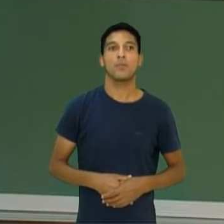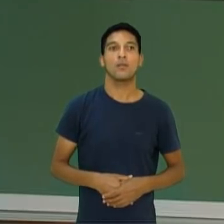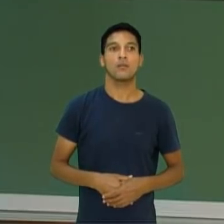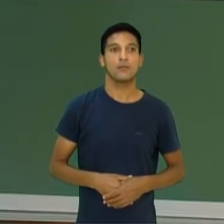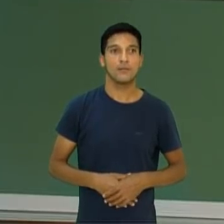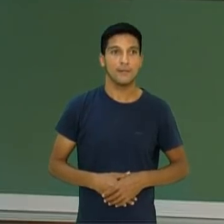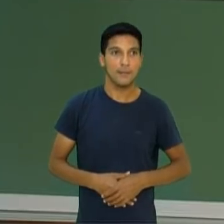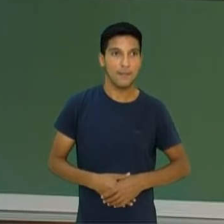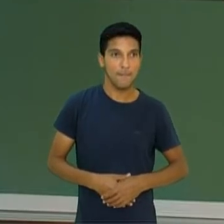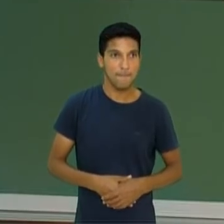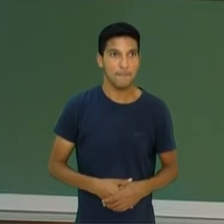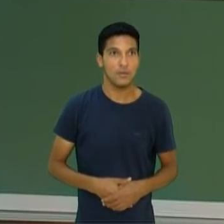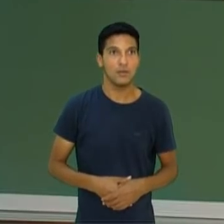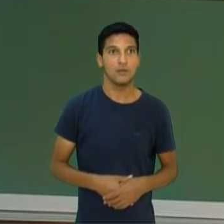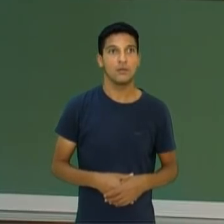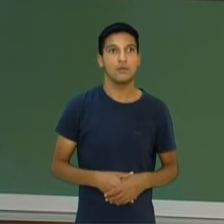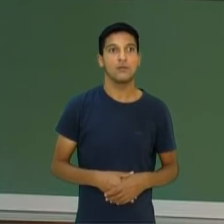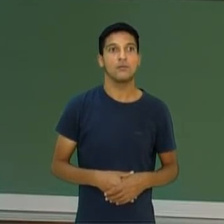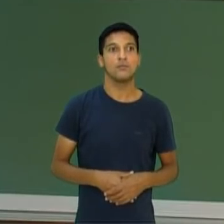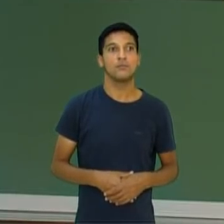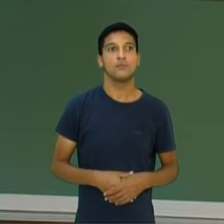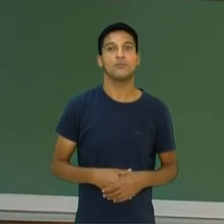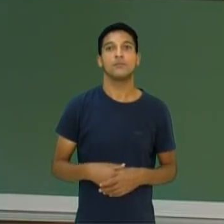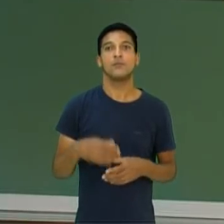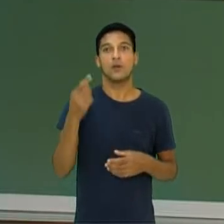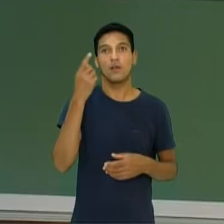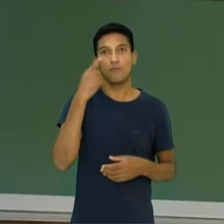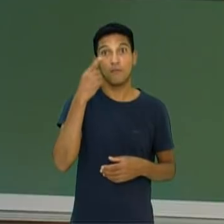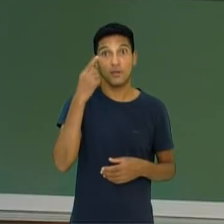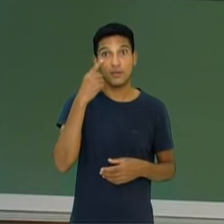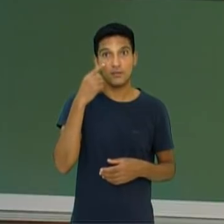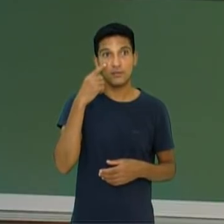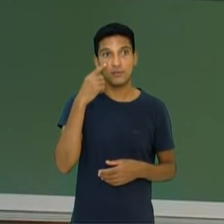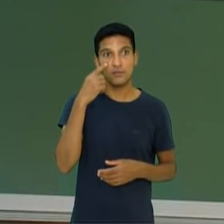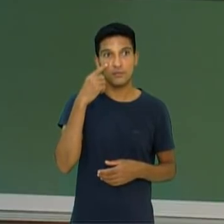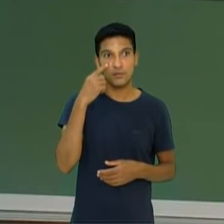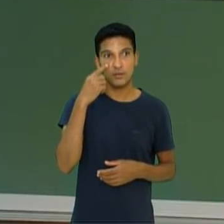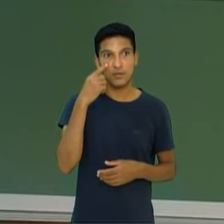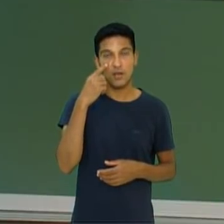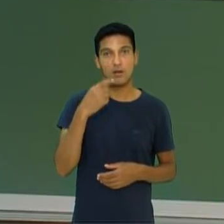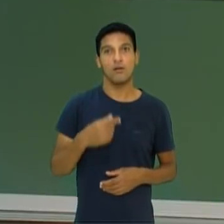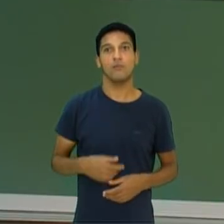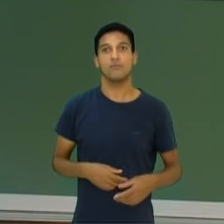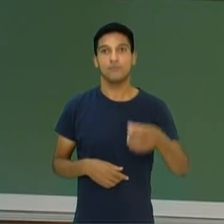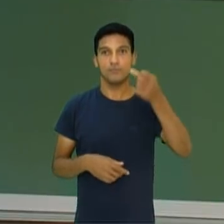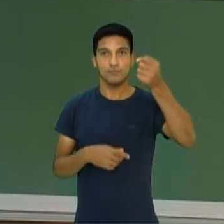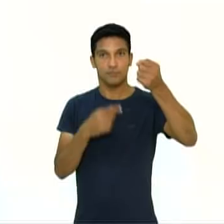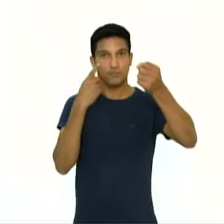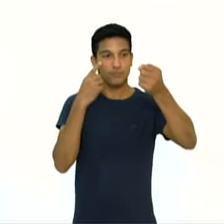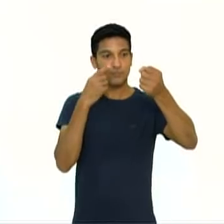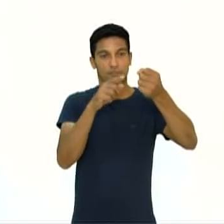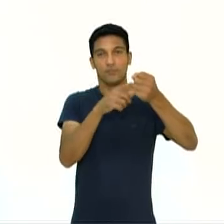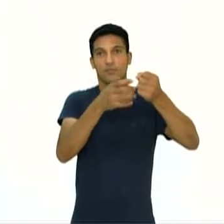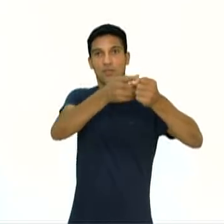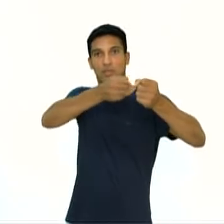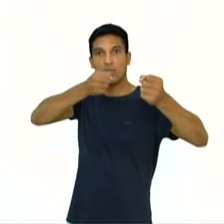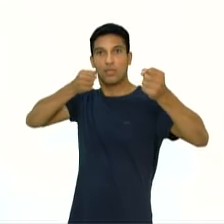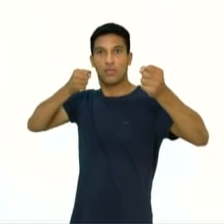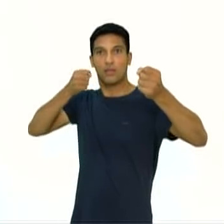Muito bem. Agora, a arma em si, né? O arco e as flechas. Então, primeiro,